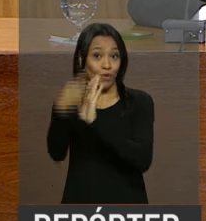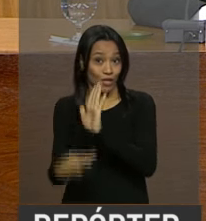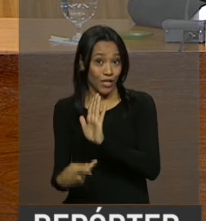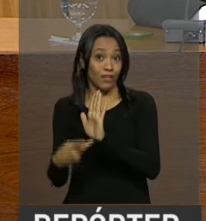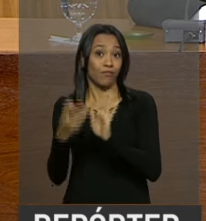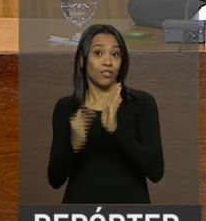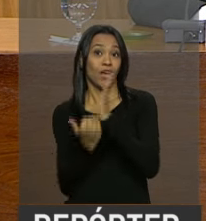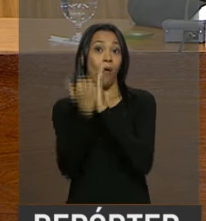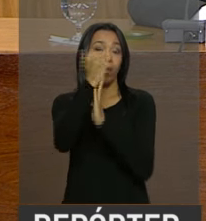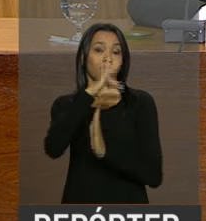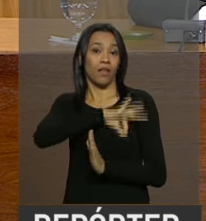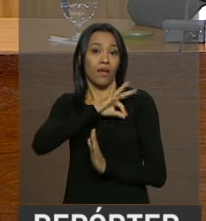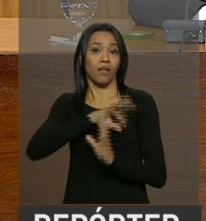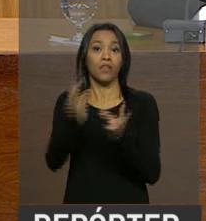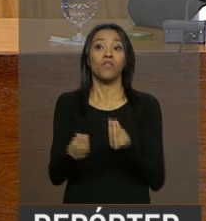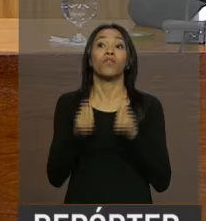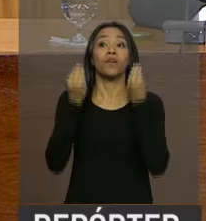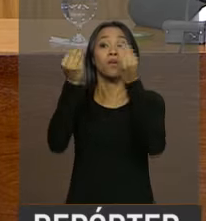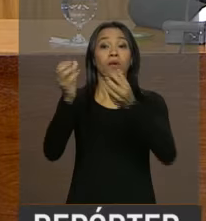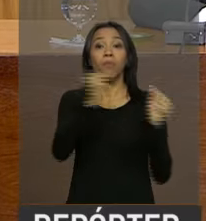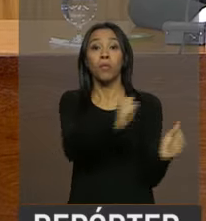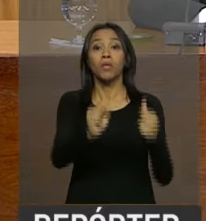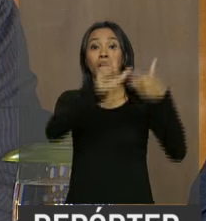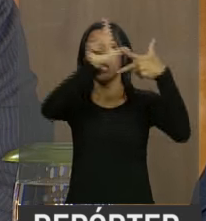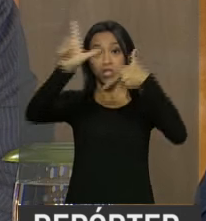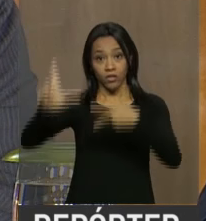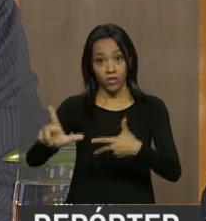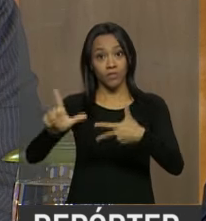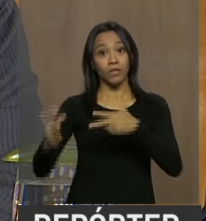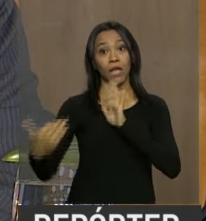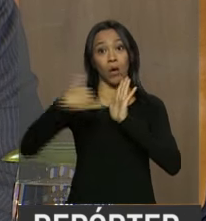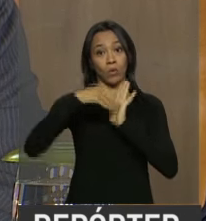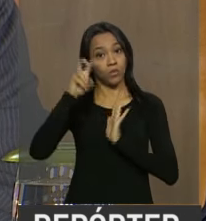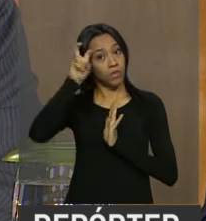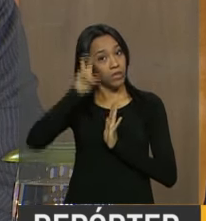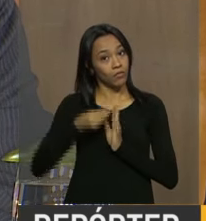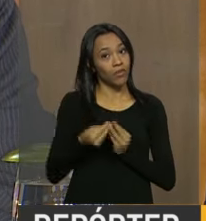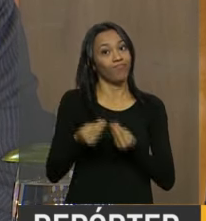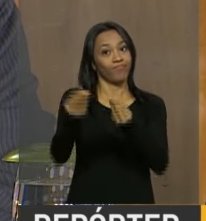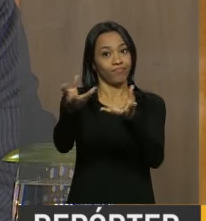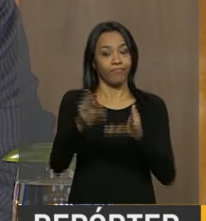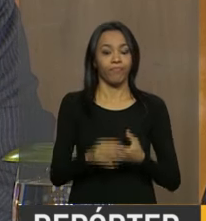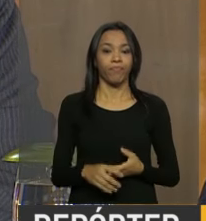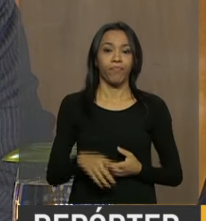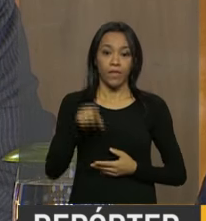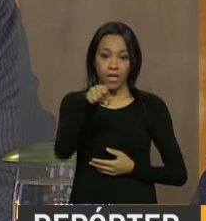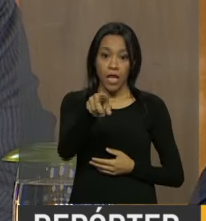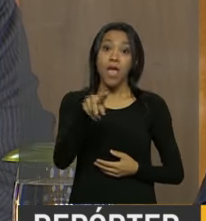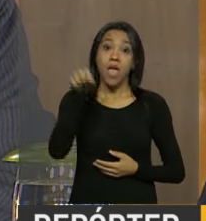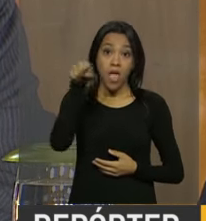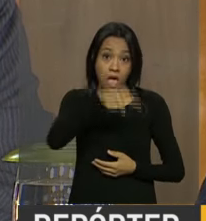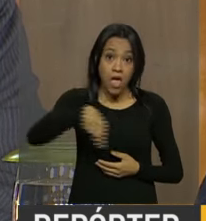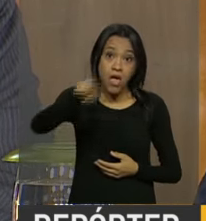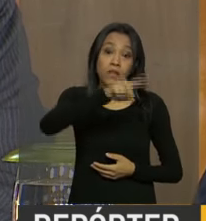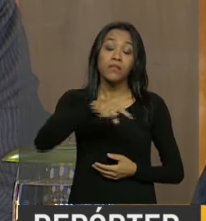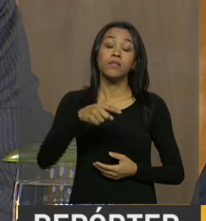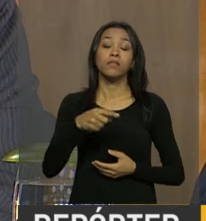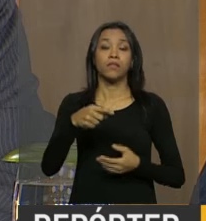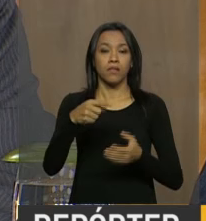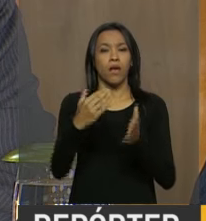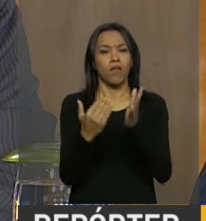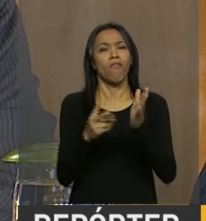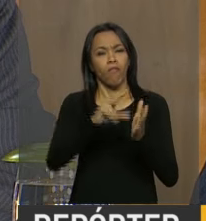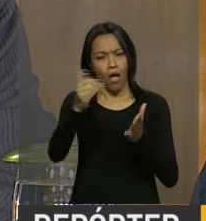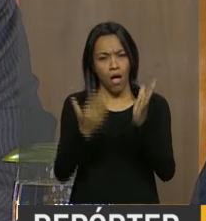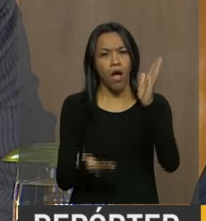encaminhados ao poder legislativo na última quinta-feira. Esses reajustes serão aprovados da forma